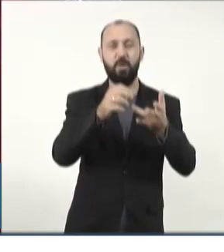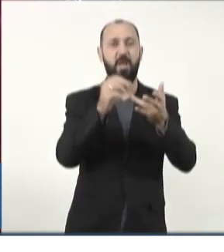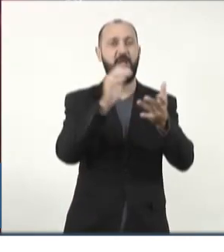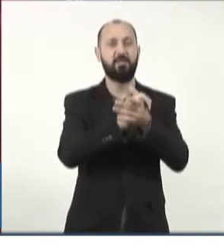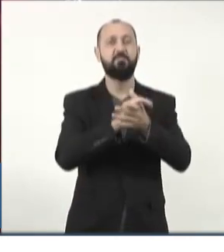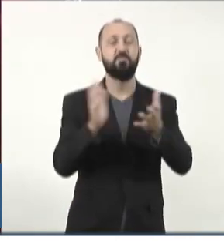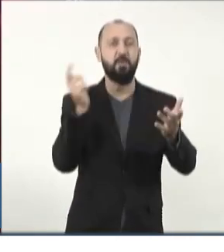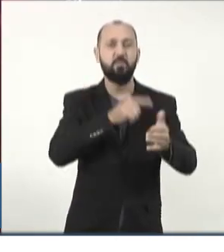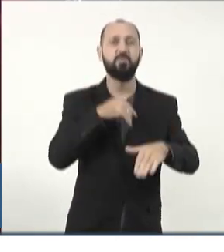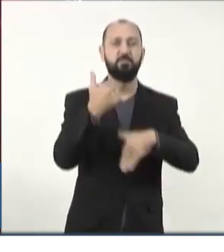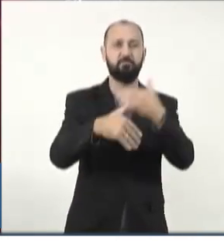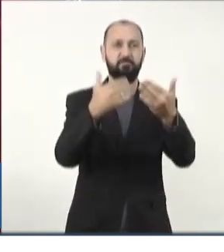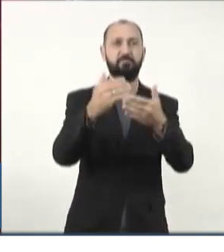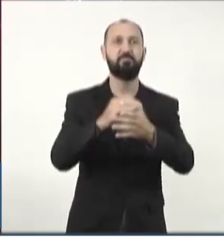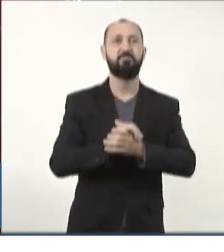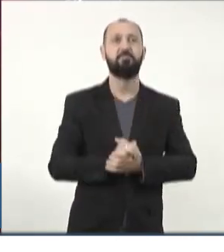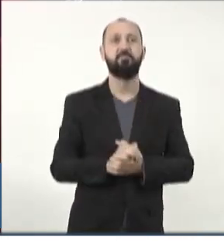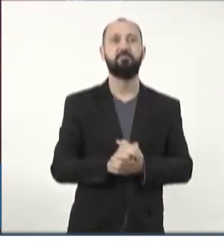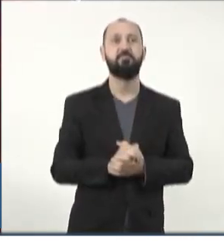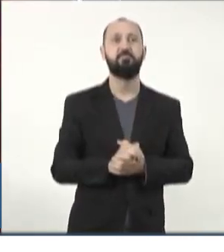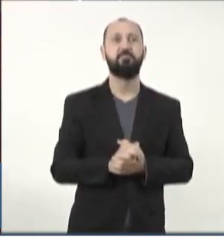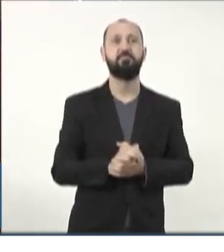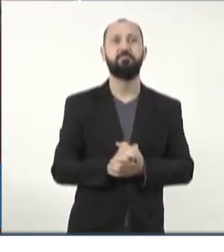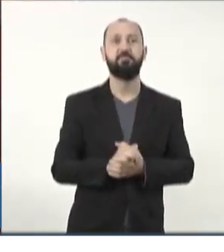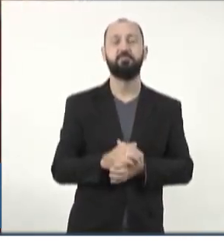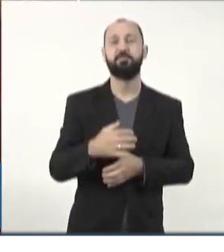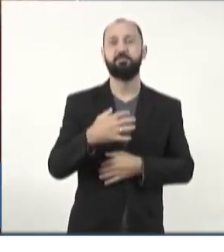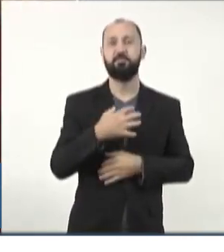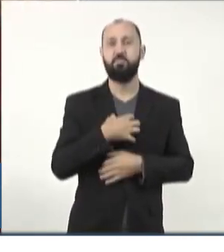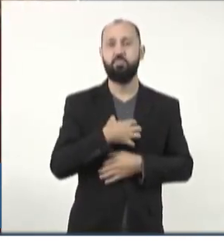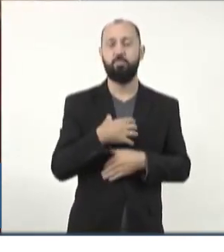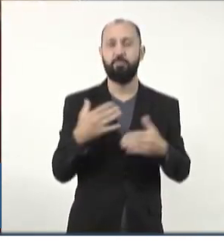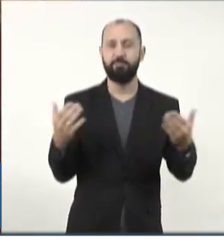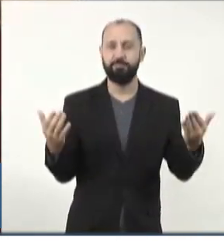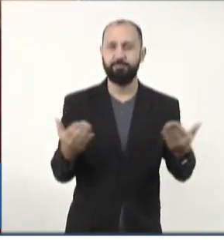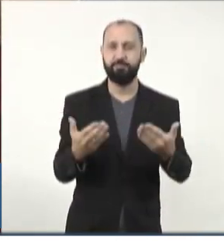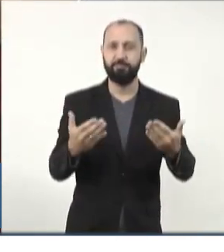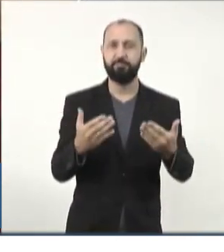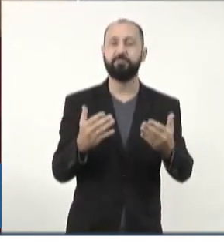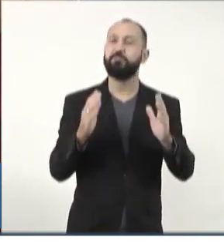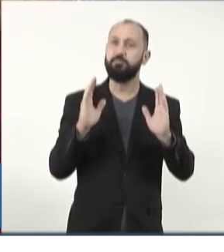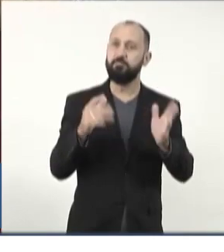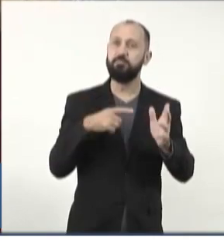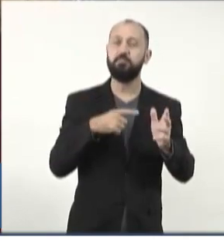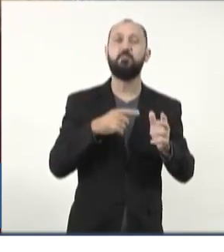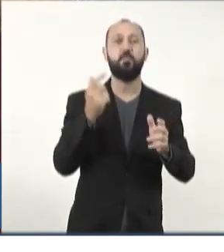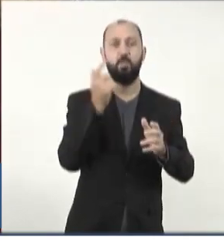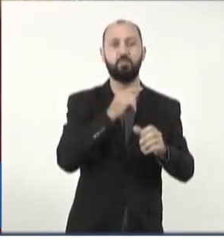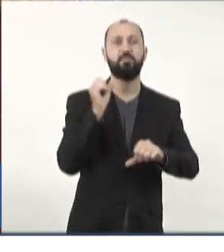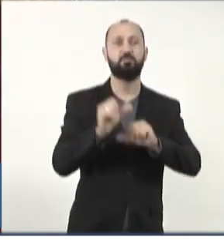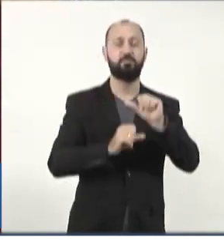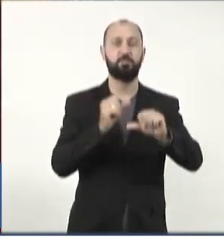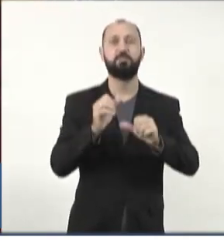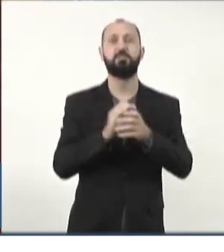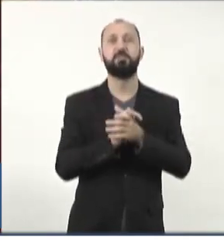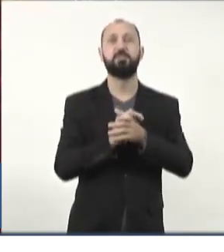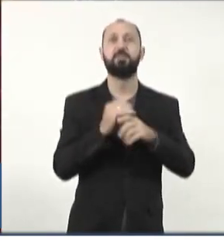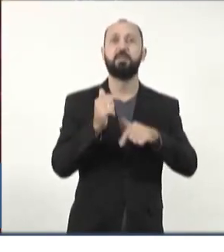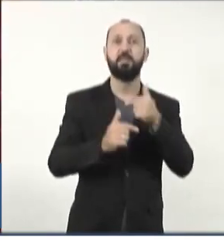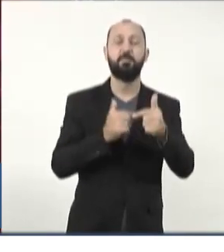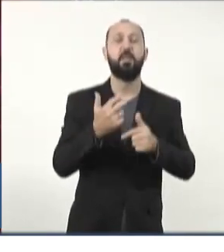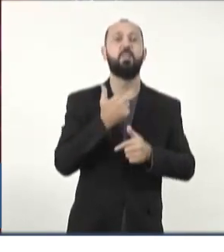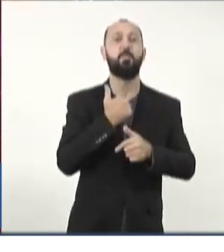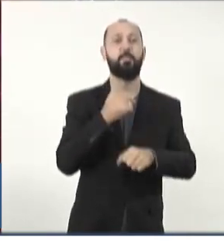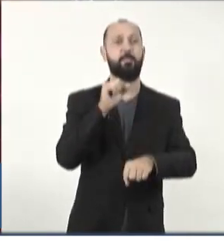mulheres a crescer, tá? Então, eu sinto assim, que hoje já está surtindo efeito, que esse trabalho